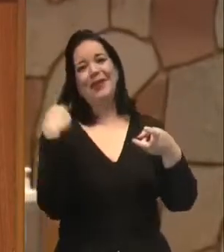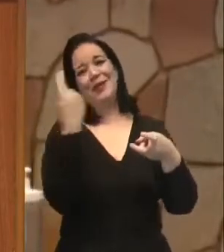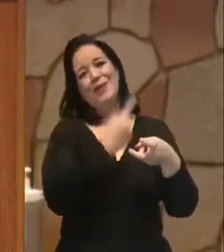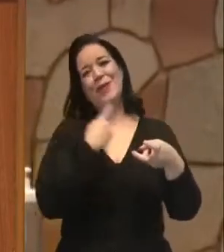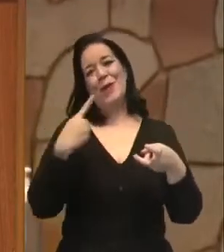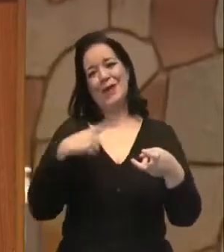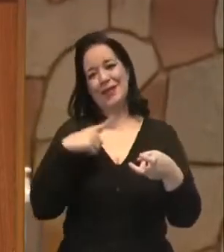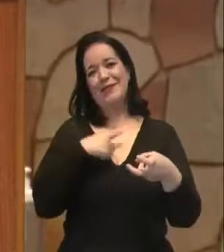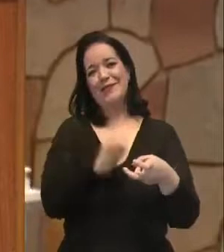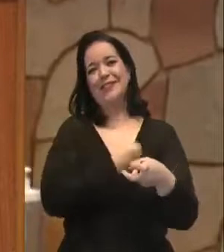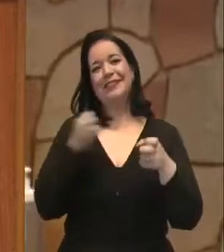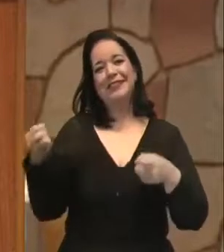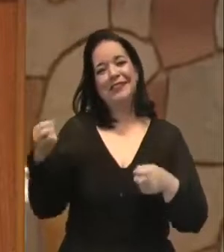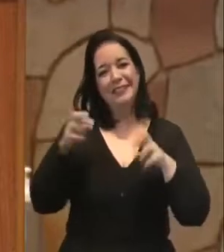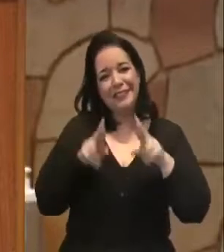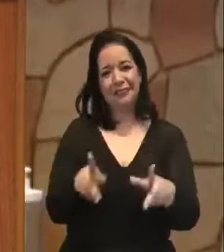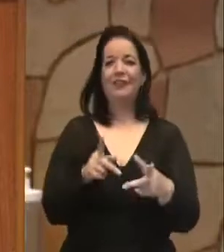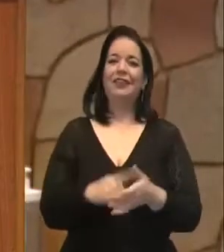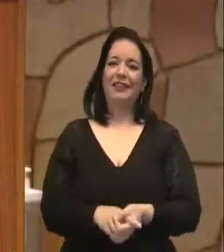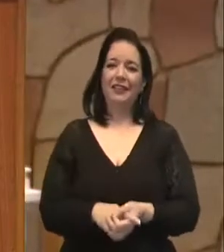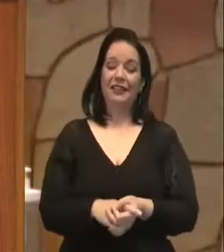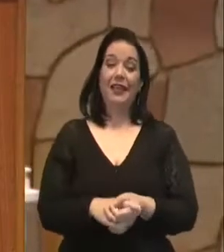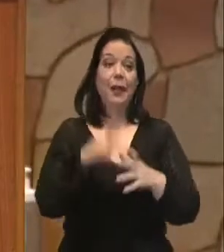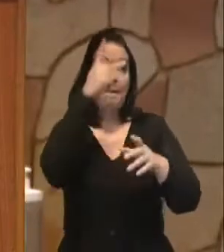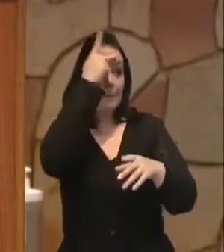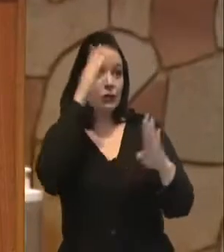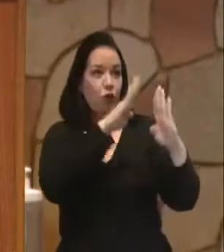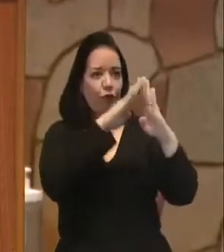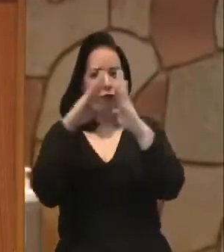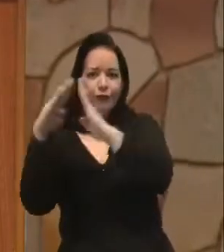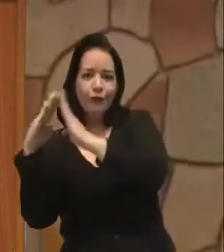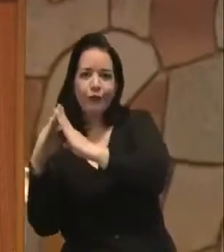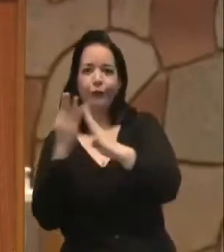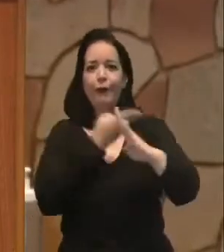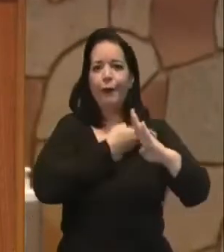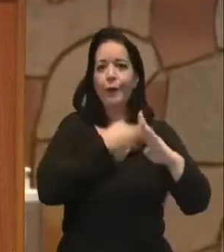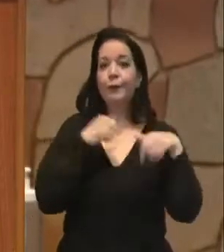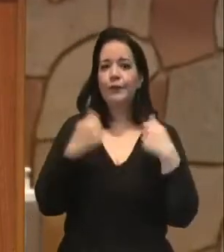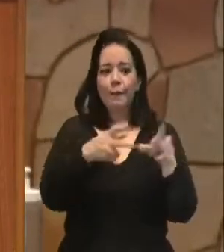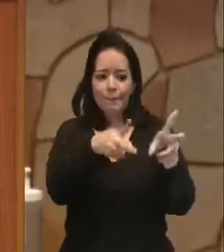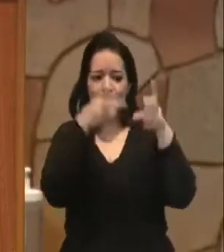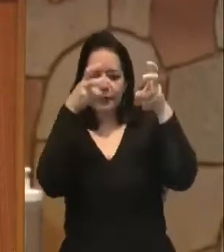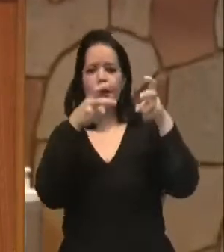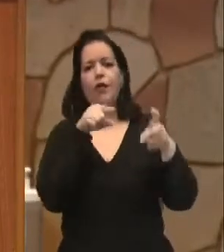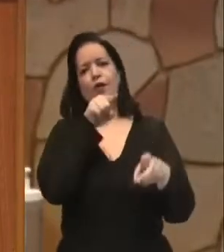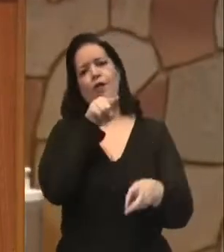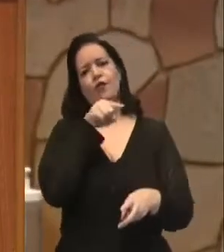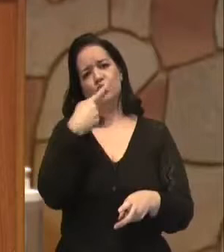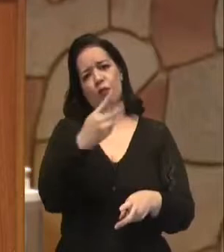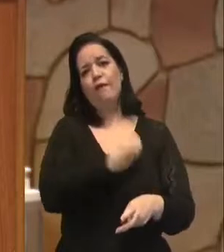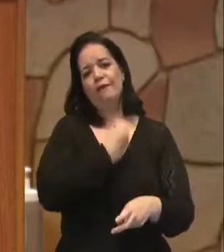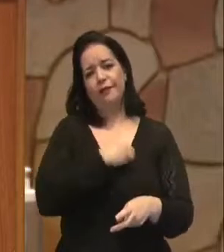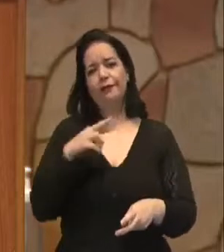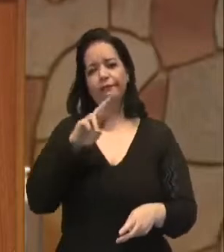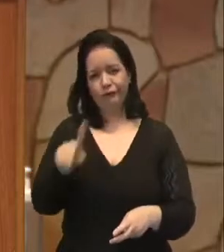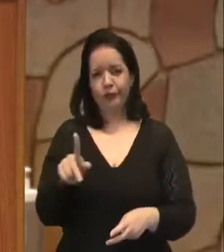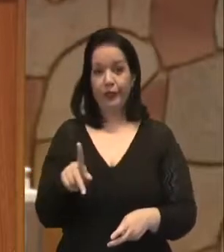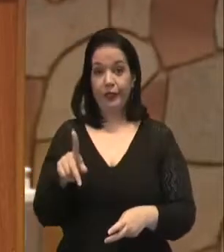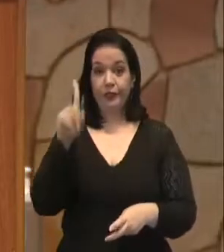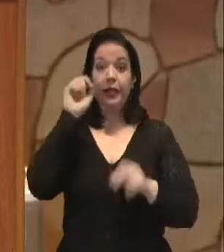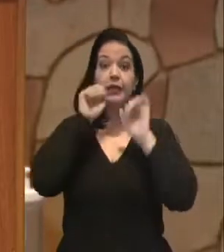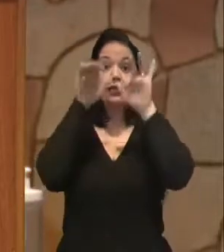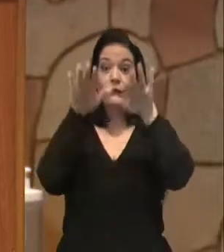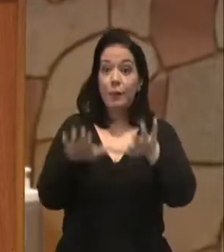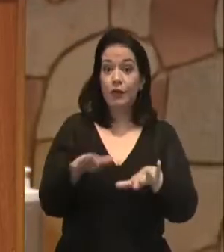sua realidade, para a sua vizinhança, para o seu redor. Que Deus te abençoe, que Deus nos abençoe, nos